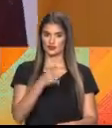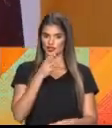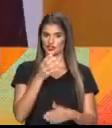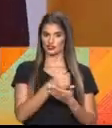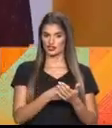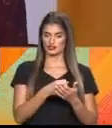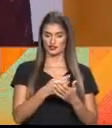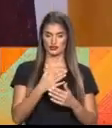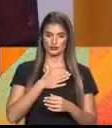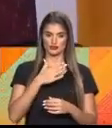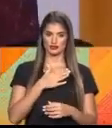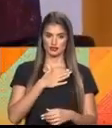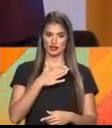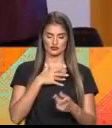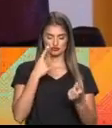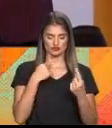nada, não quero.